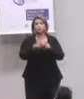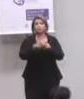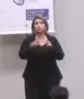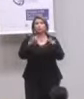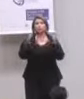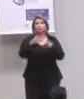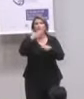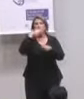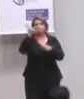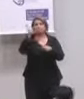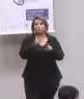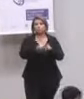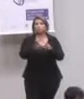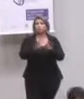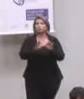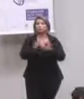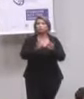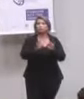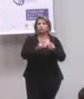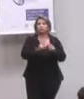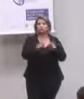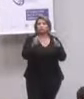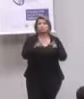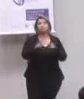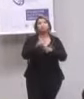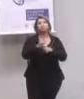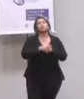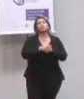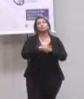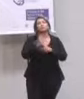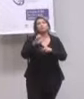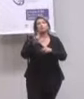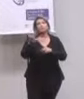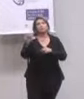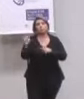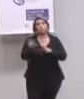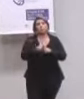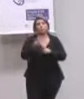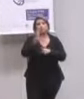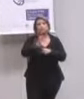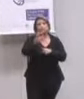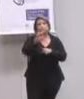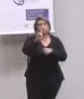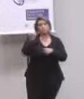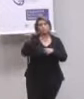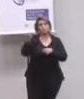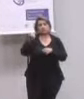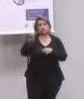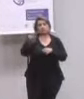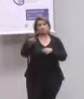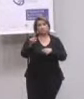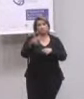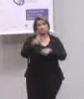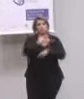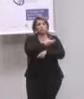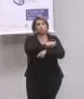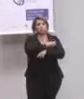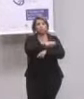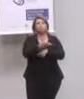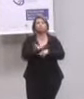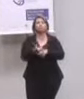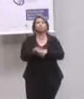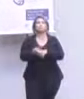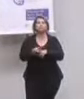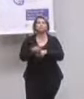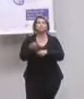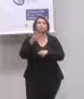uma melhora na escala da esclerose lateral, usando 100 miligramas intramuscular.